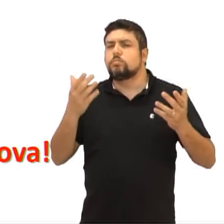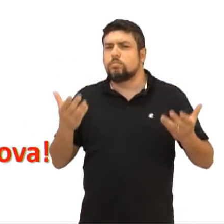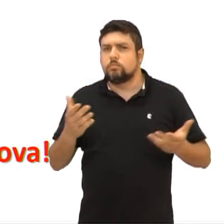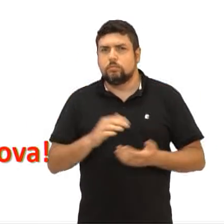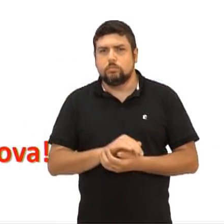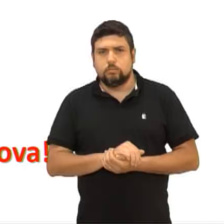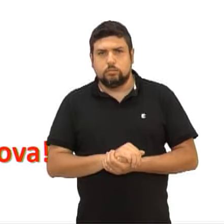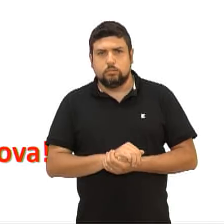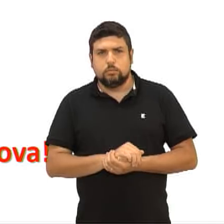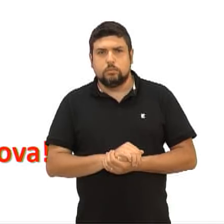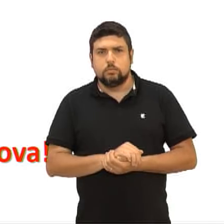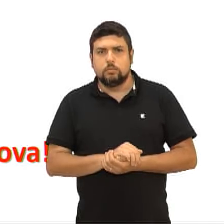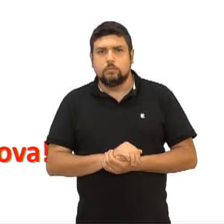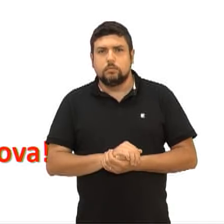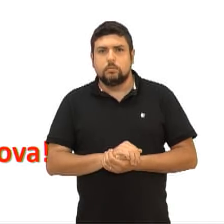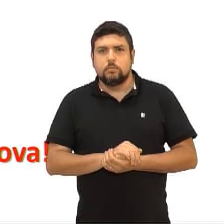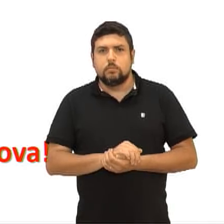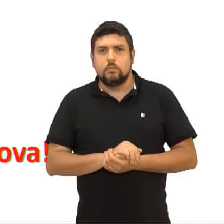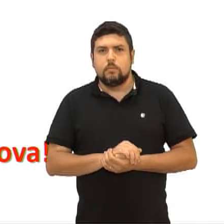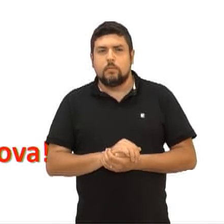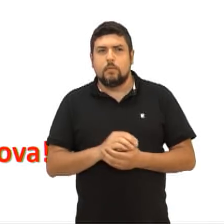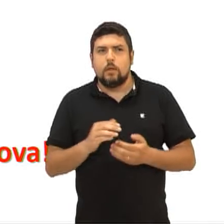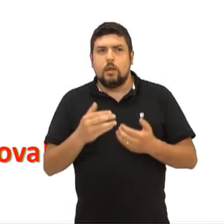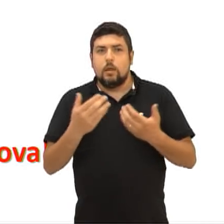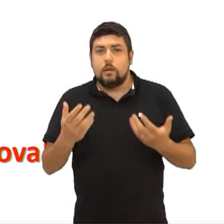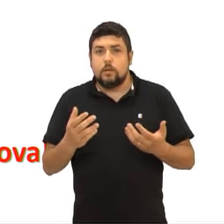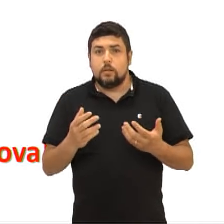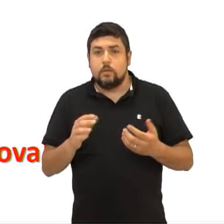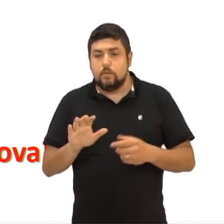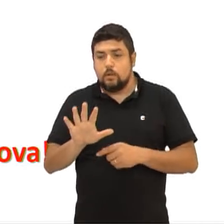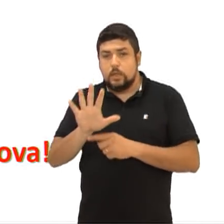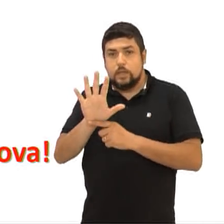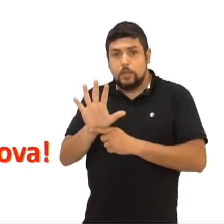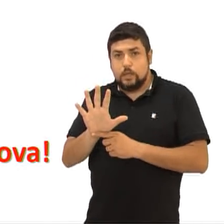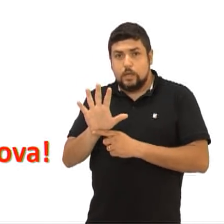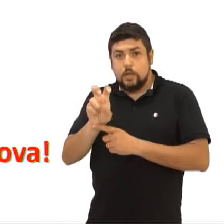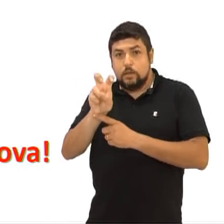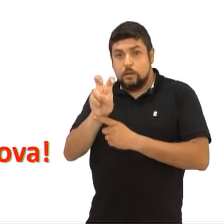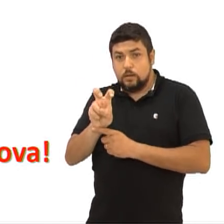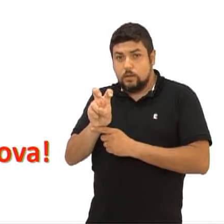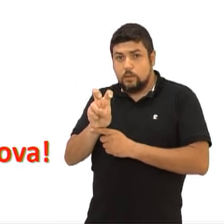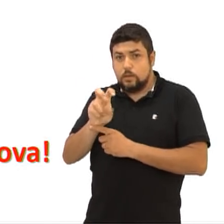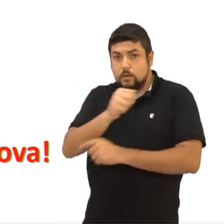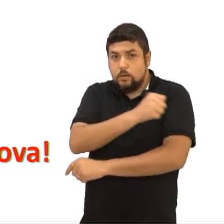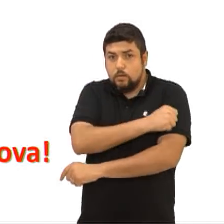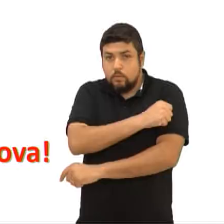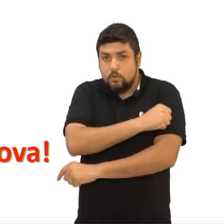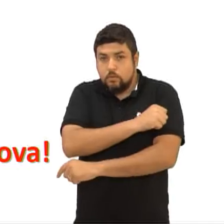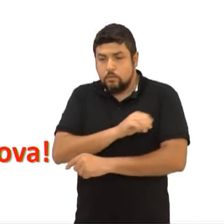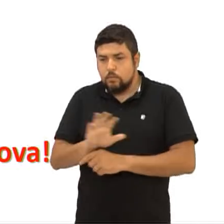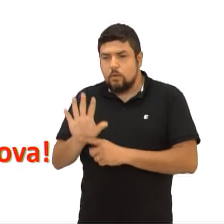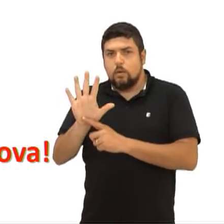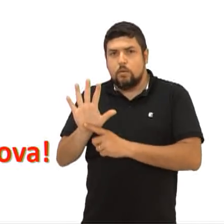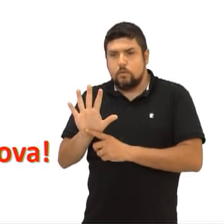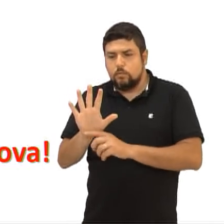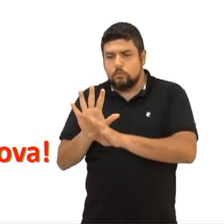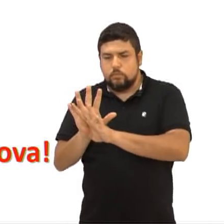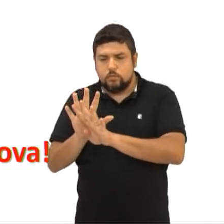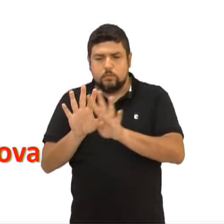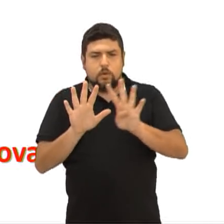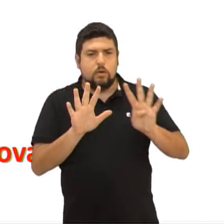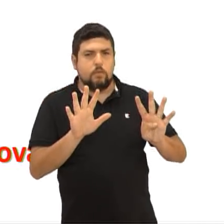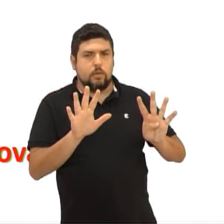Veja, 4 a cada 5 alunos, 4 num todo de 5